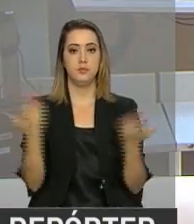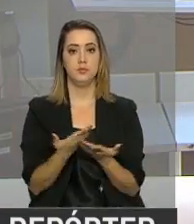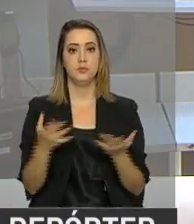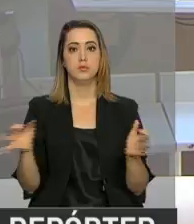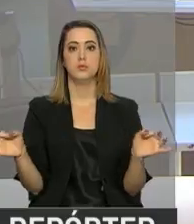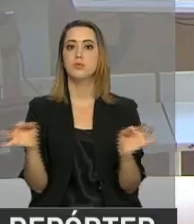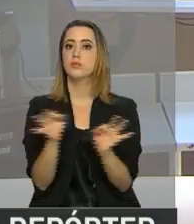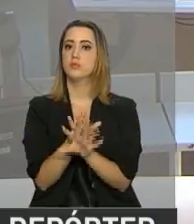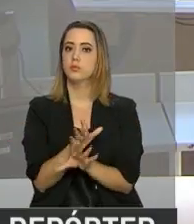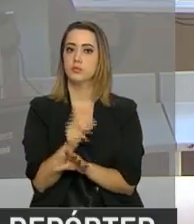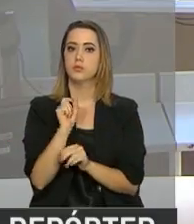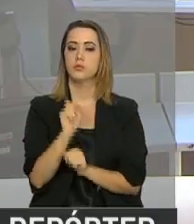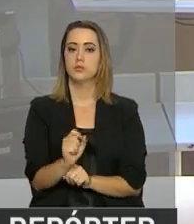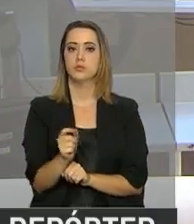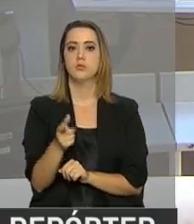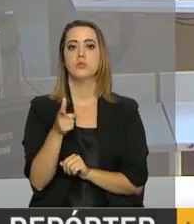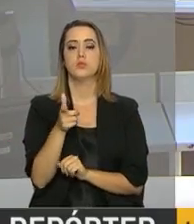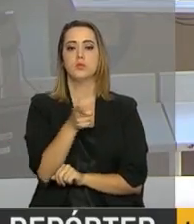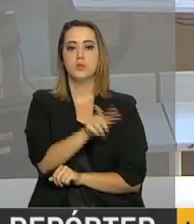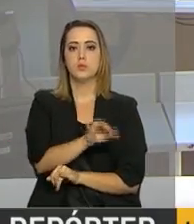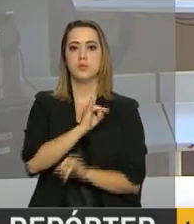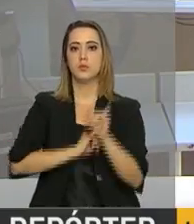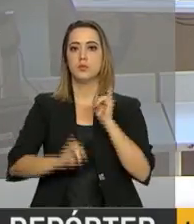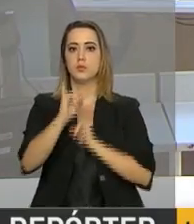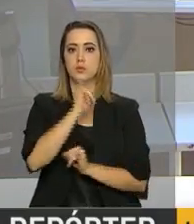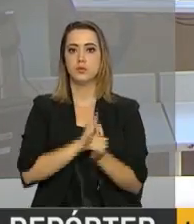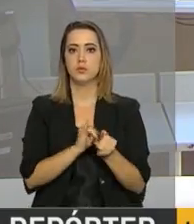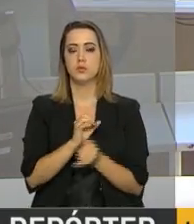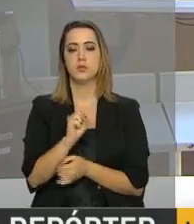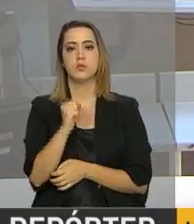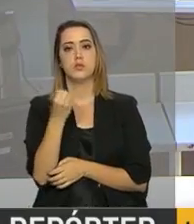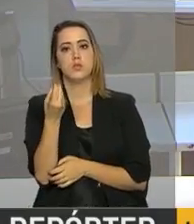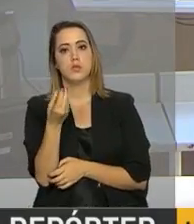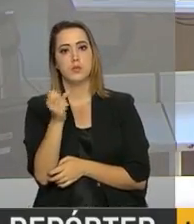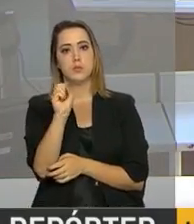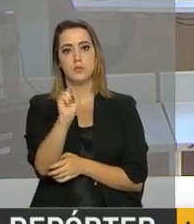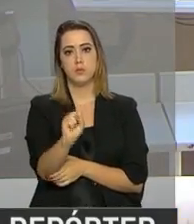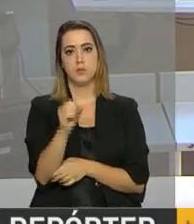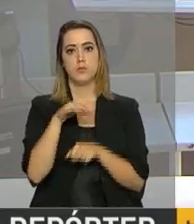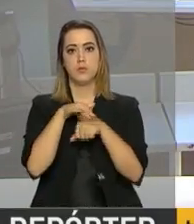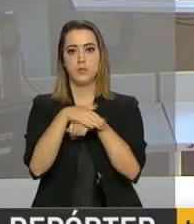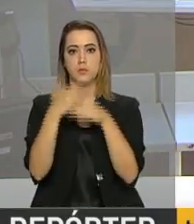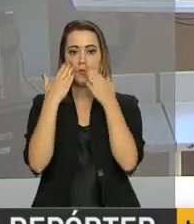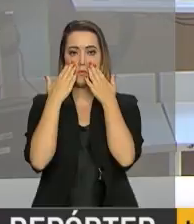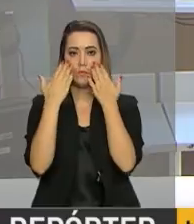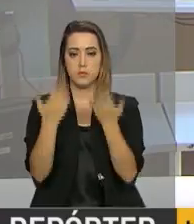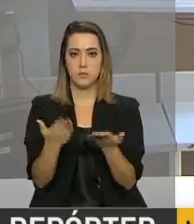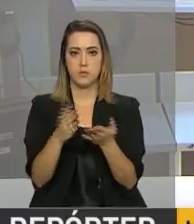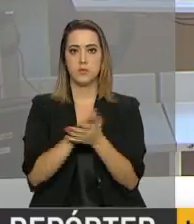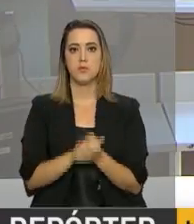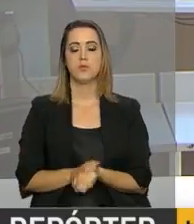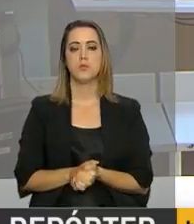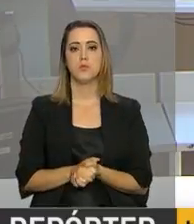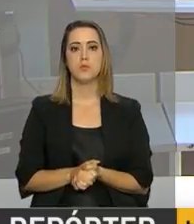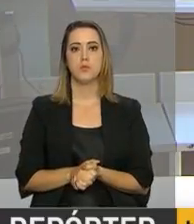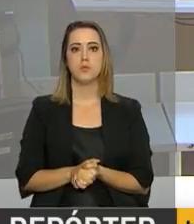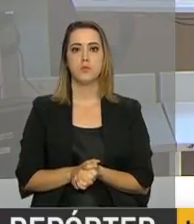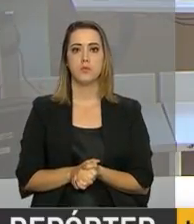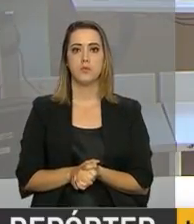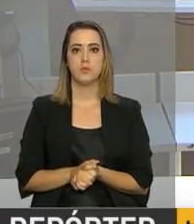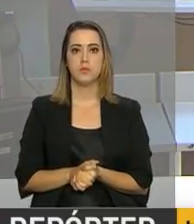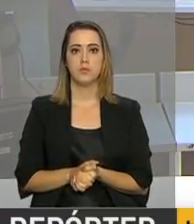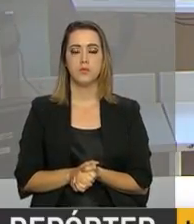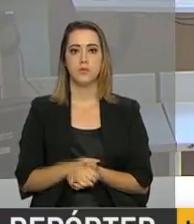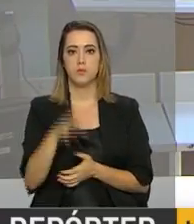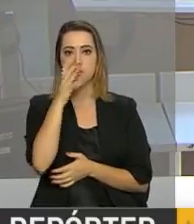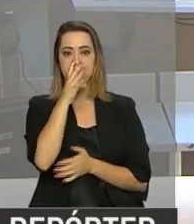repórter NBR termina por aqui podemos voltar a qualquer momento com outras informações ou às 8 da noite na próxima edição do repórter